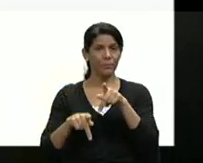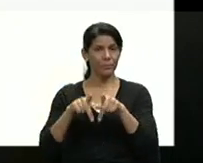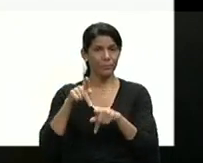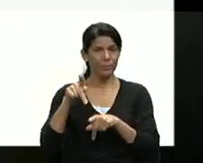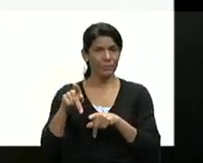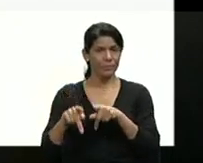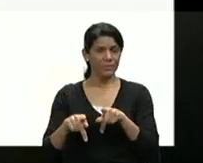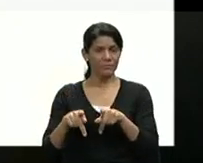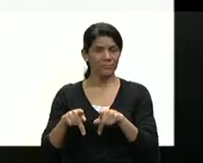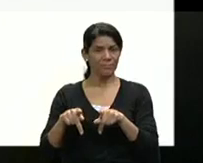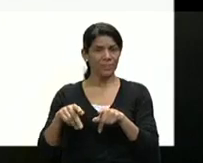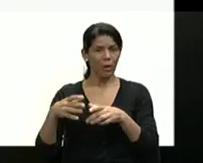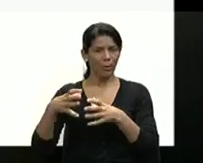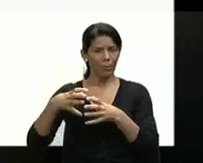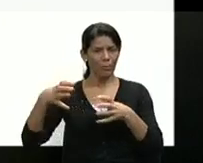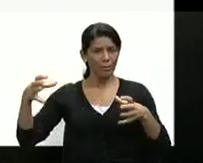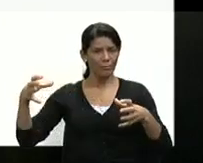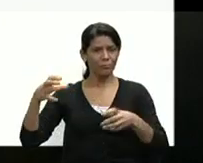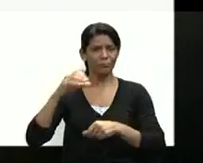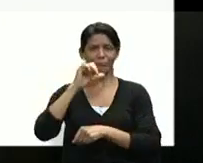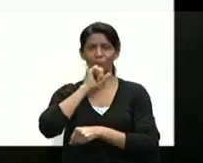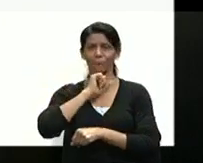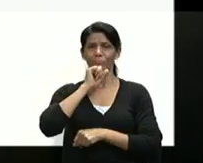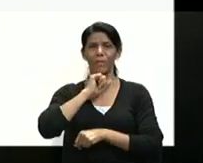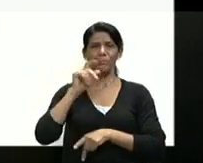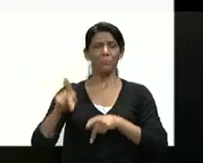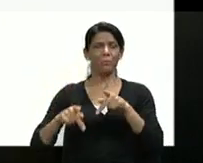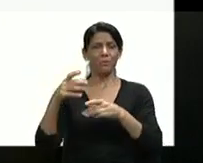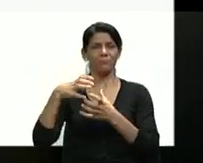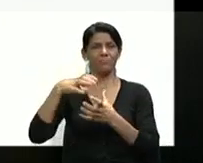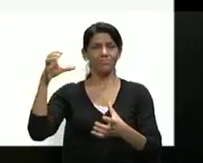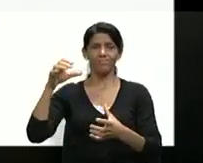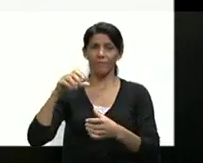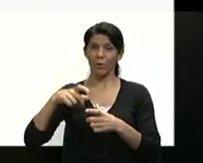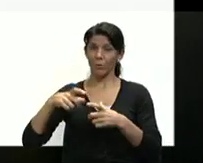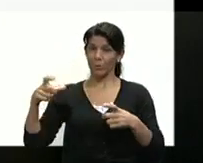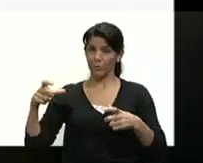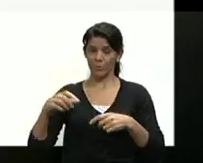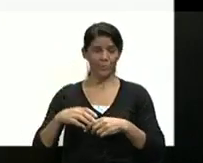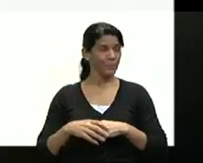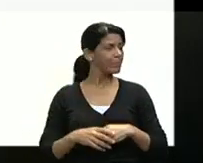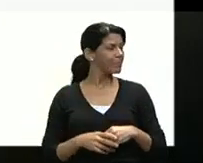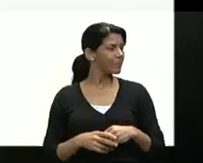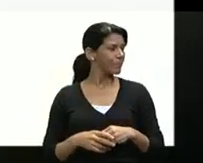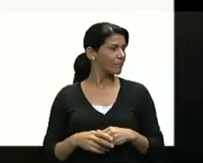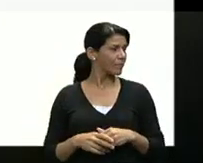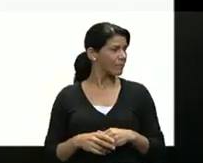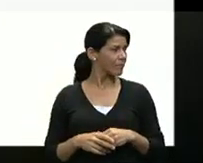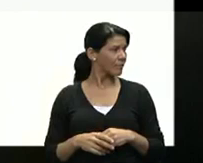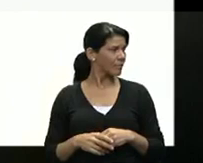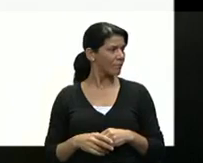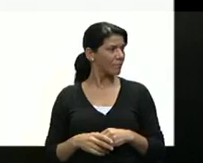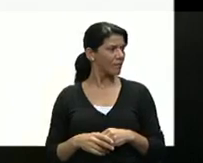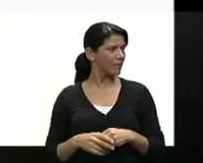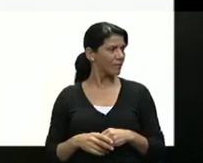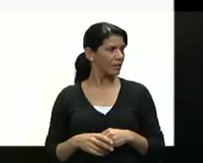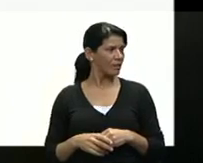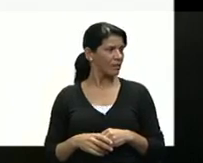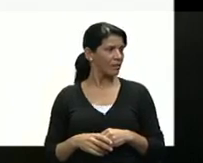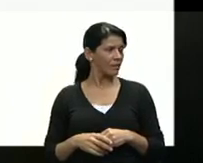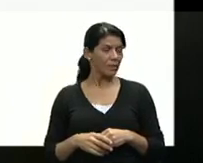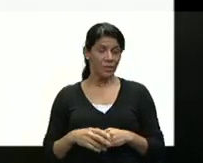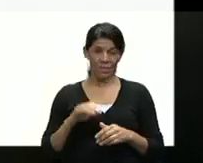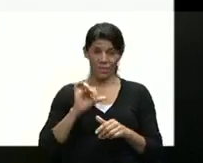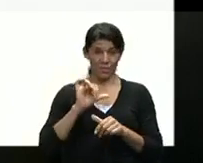população idosa. Então, a gente observa uma mudança aqui, indicando o